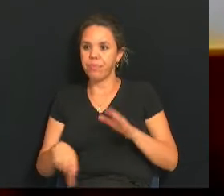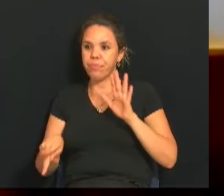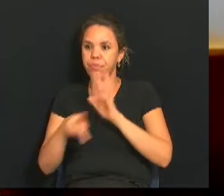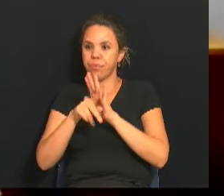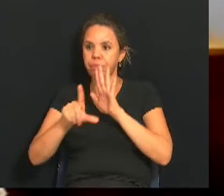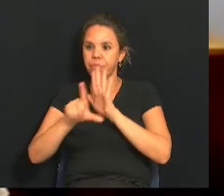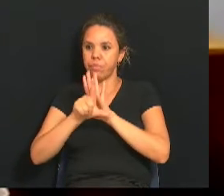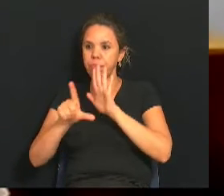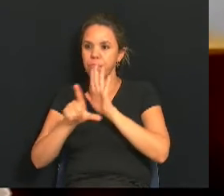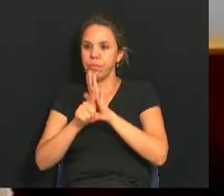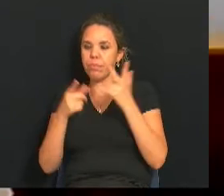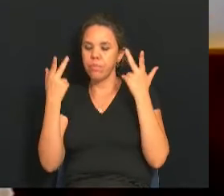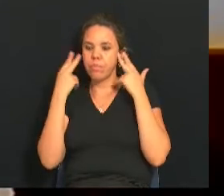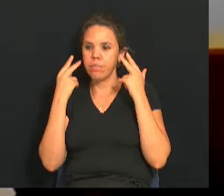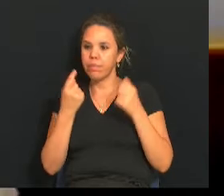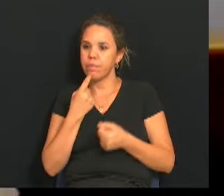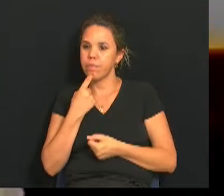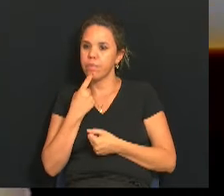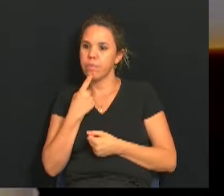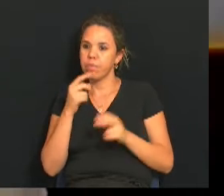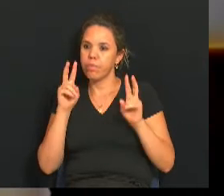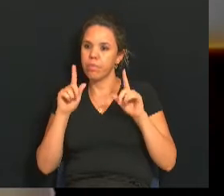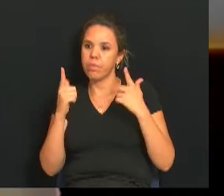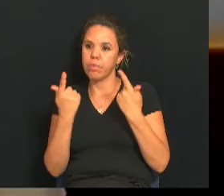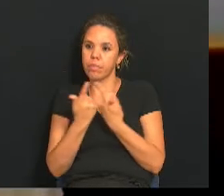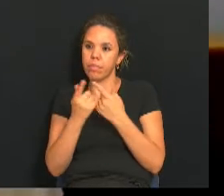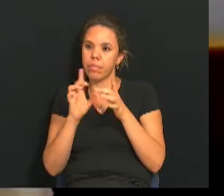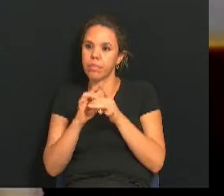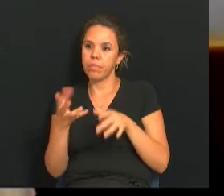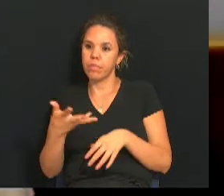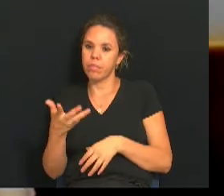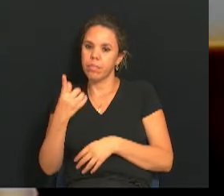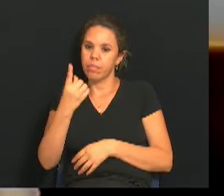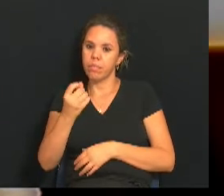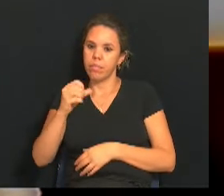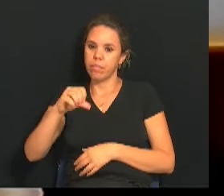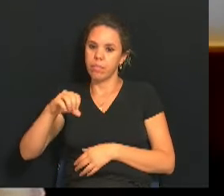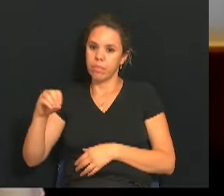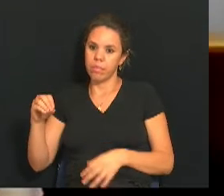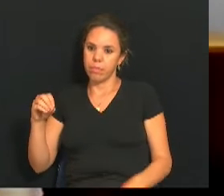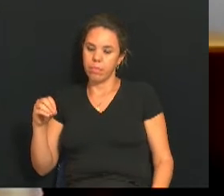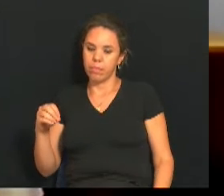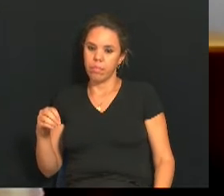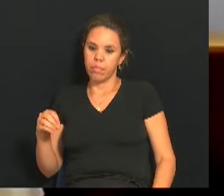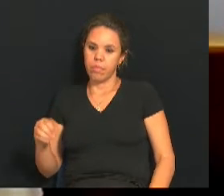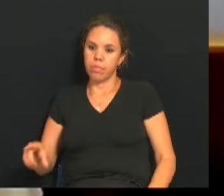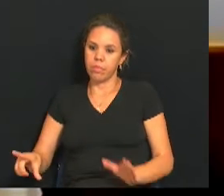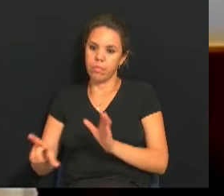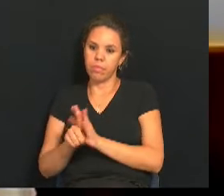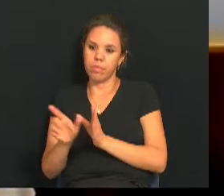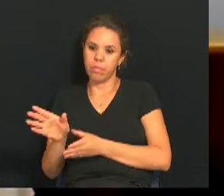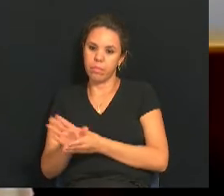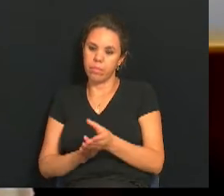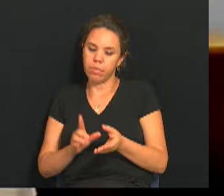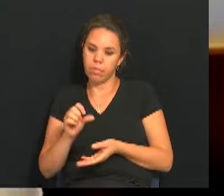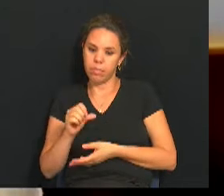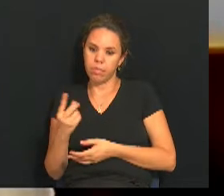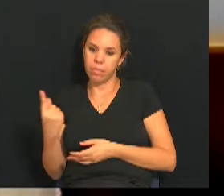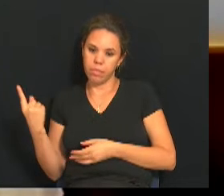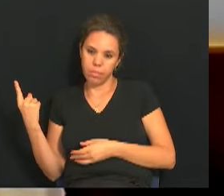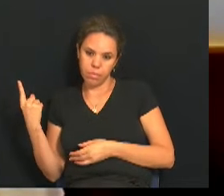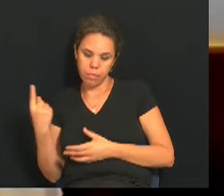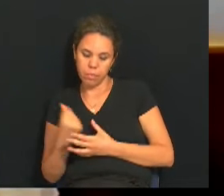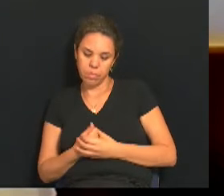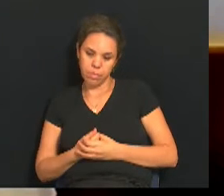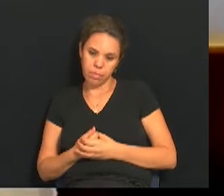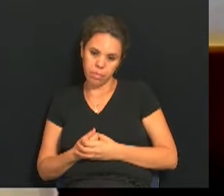Orgânica do Município trata da gestão democrática, de 1990, né? A Lei dos Conselhos de Escola, de 1991, a Lei